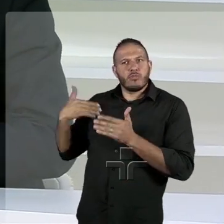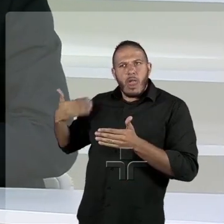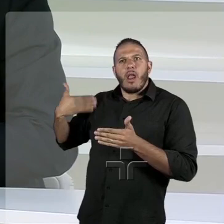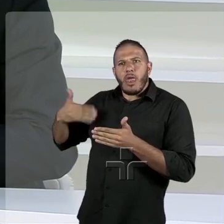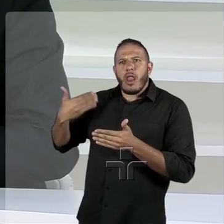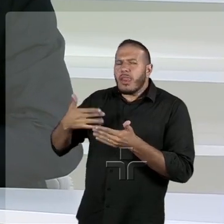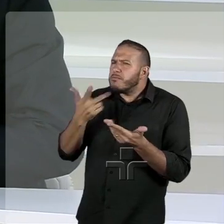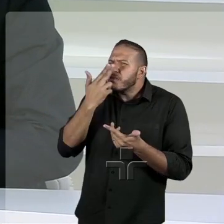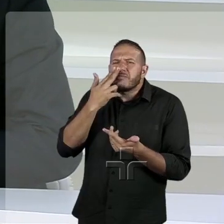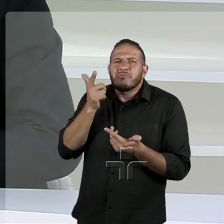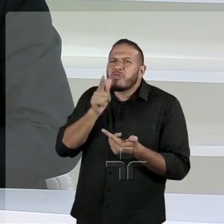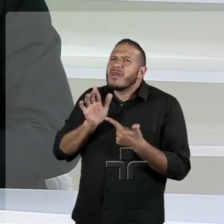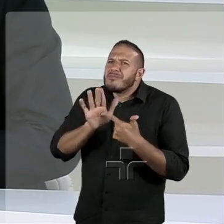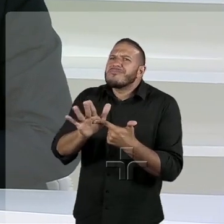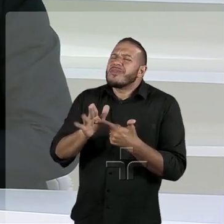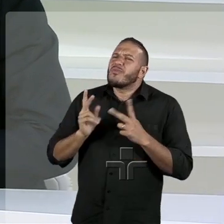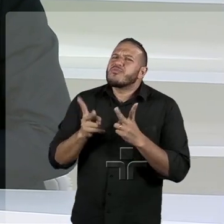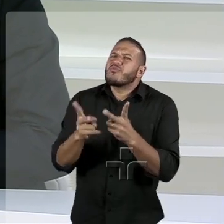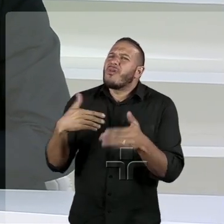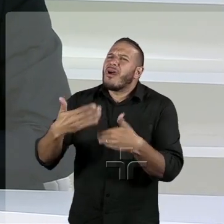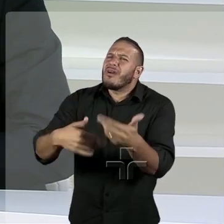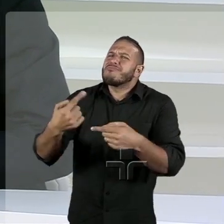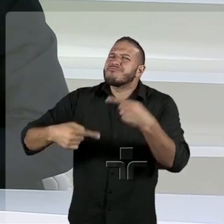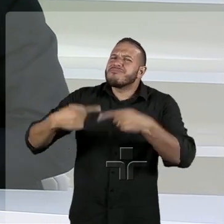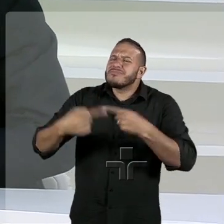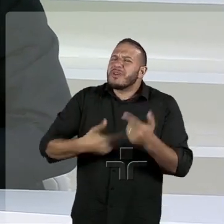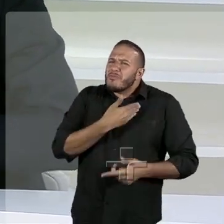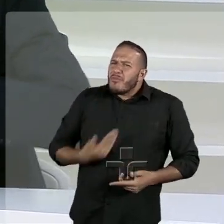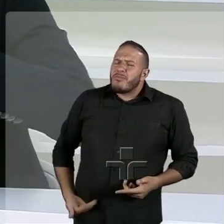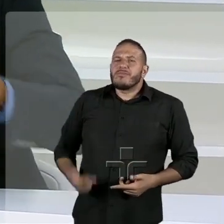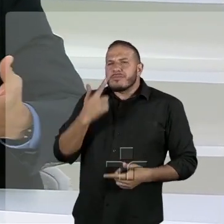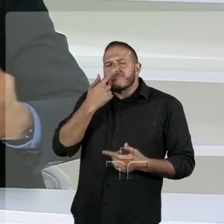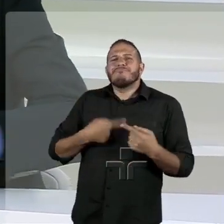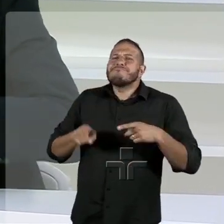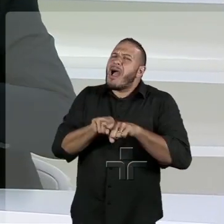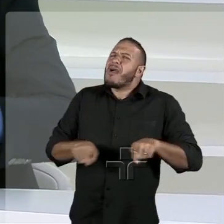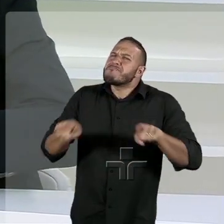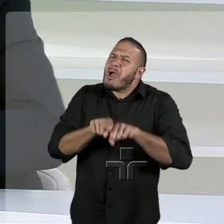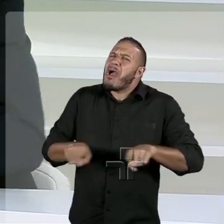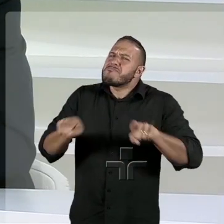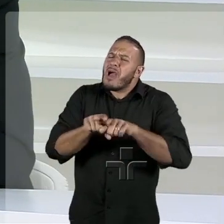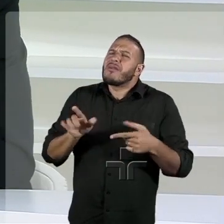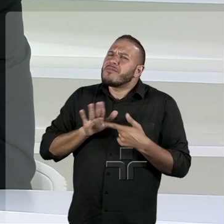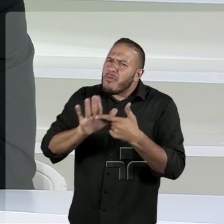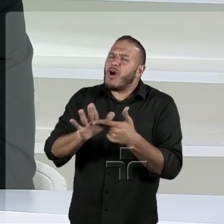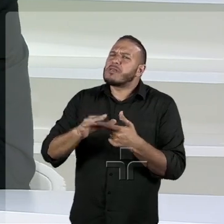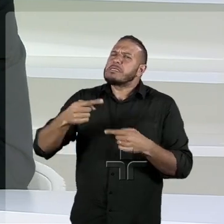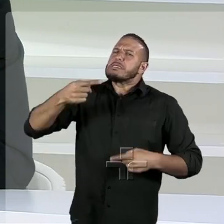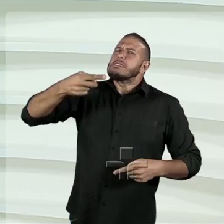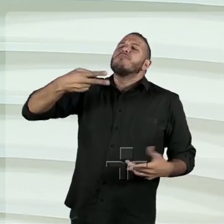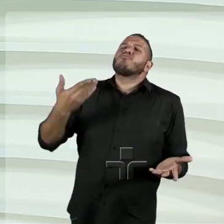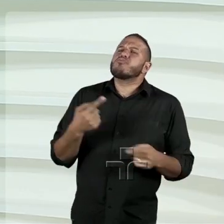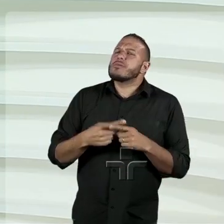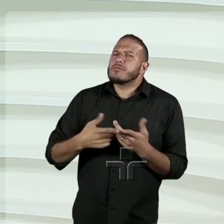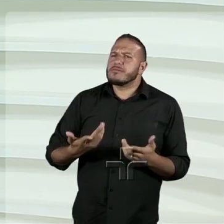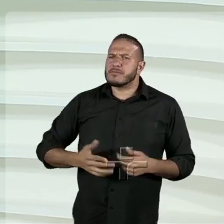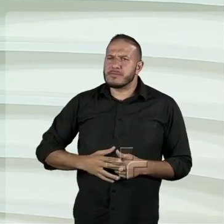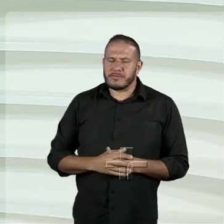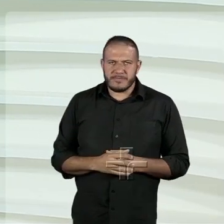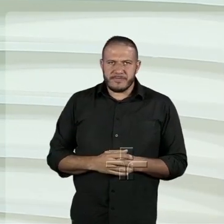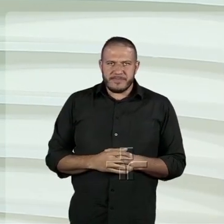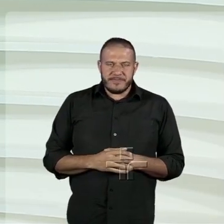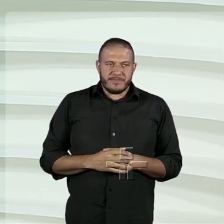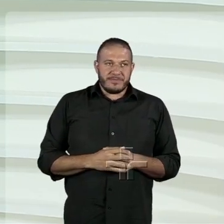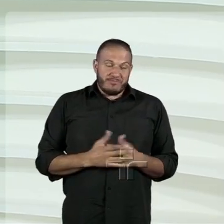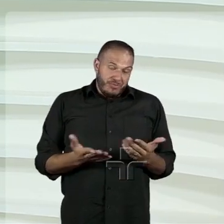consegue traduzir isso em continuidade de política pública que coloque São Paulo na liderança dos rankings educacionais? Bom,